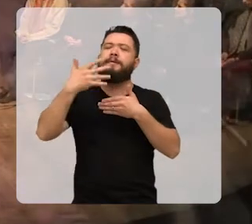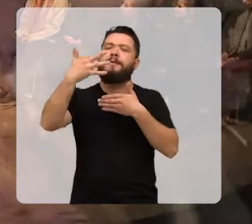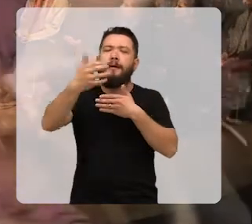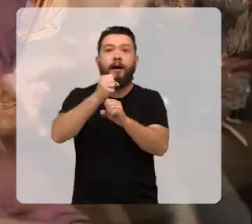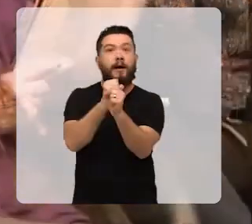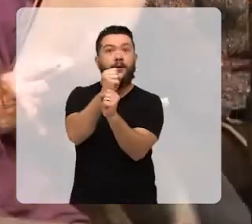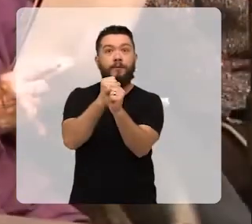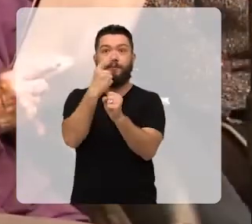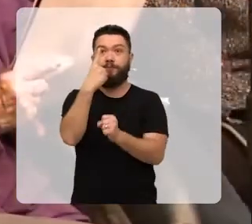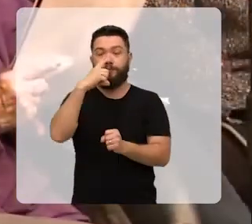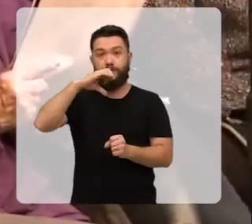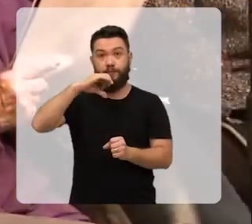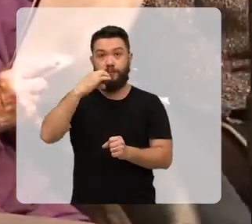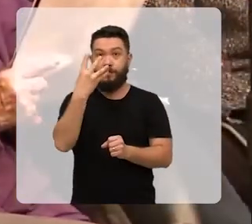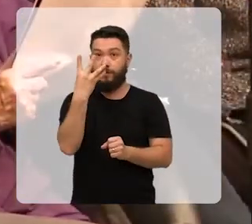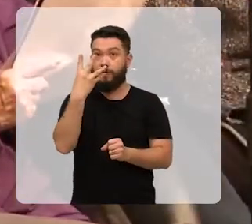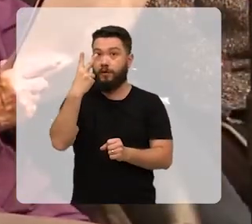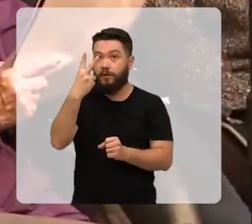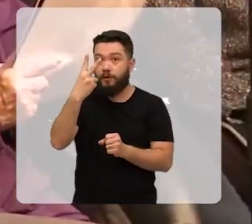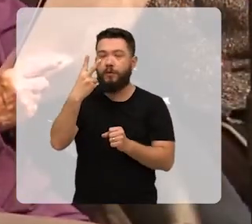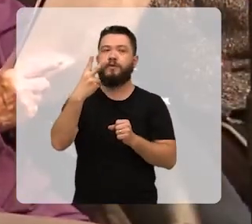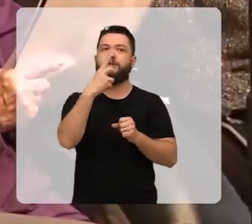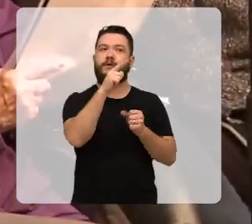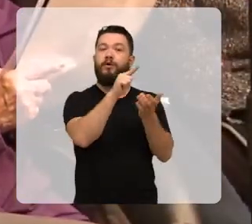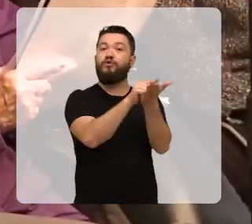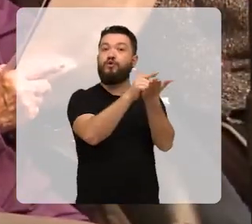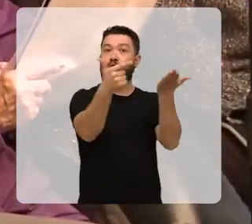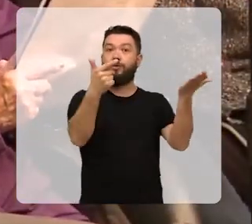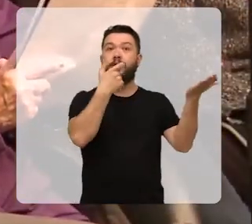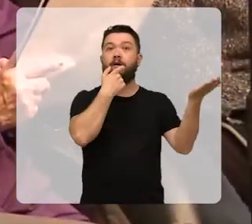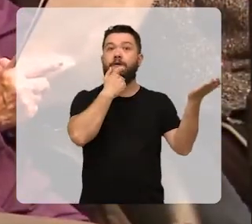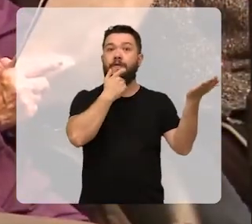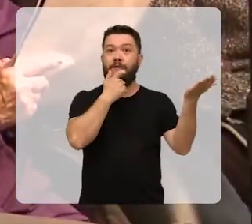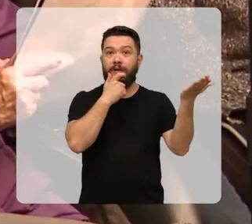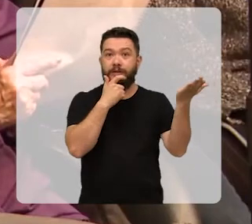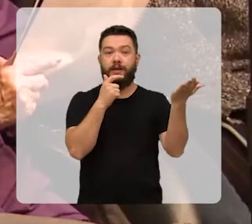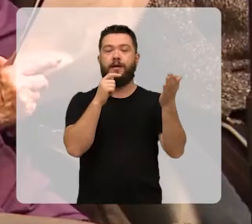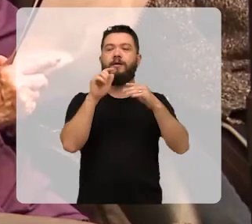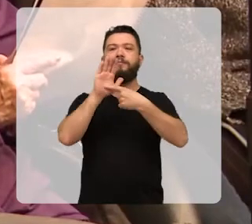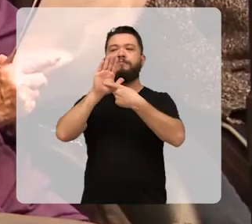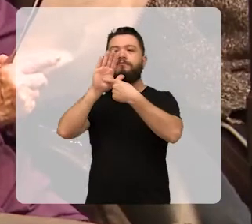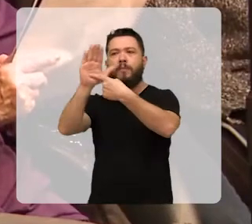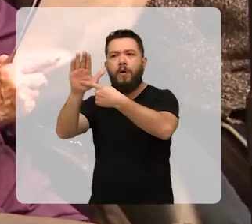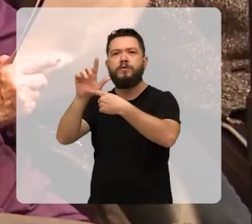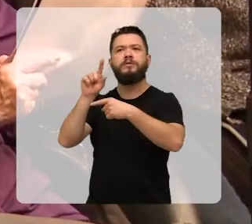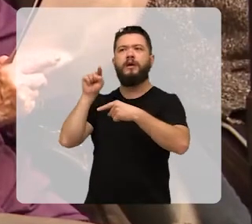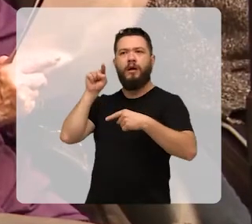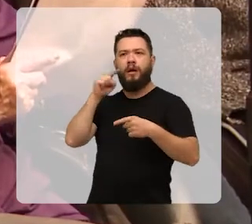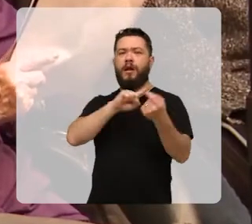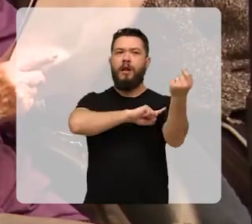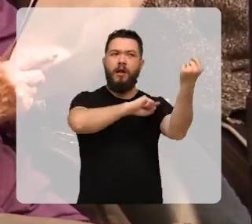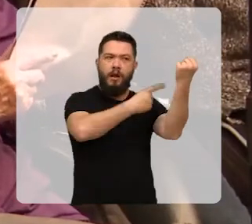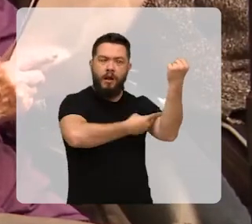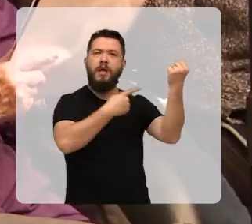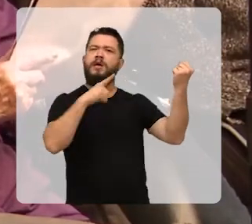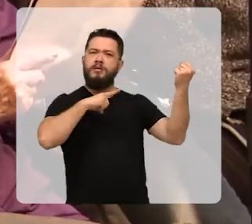o BBC de Londres tinha divulgado que existiam campos de extermínio na Polônia.